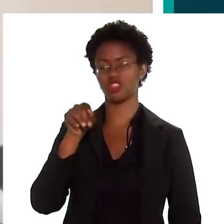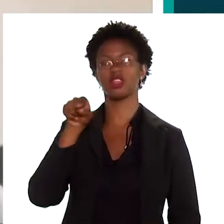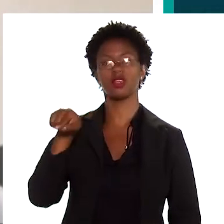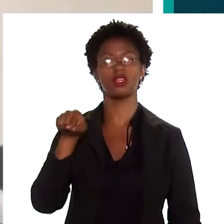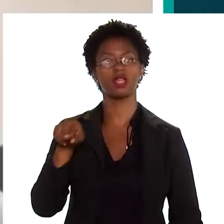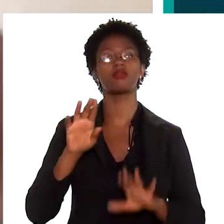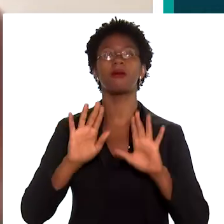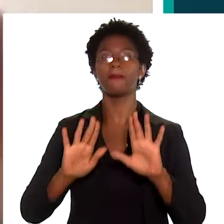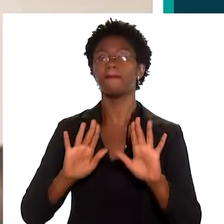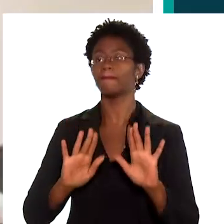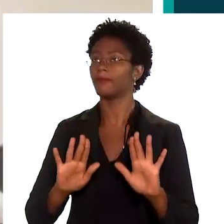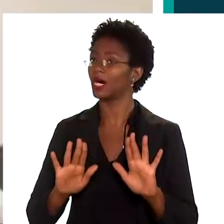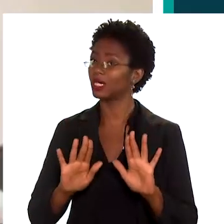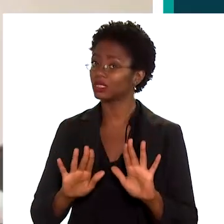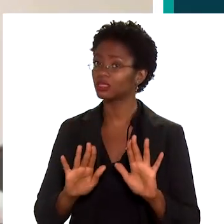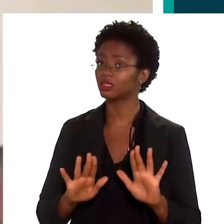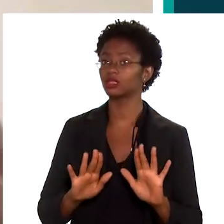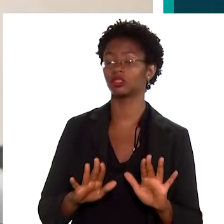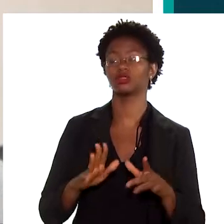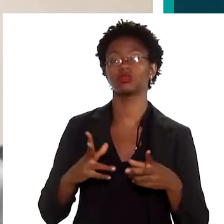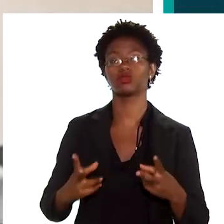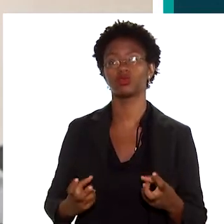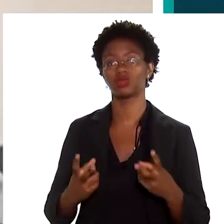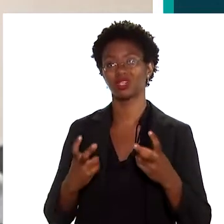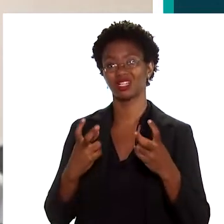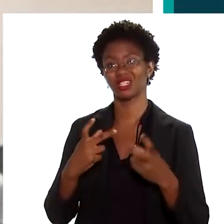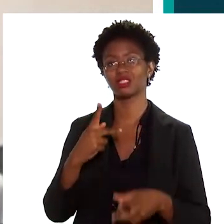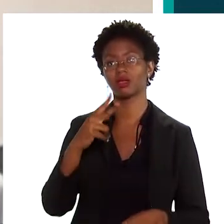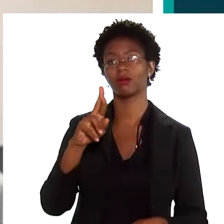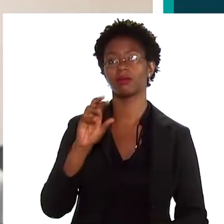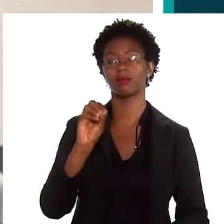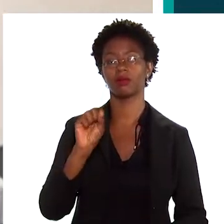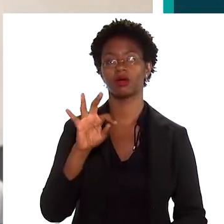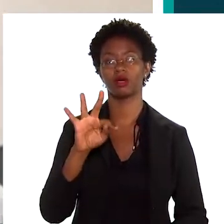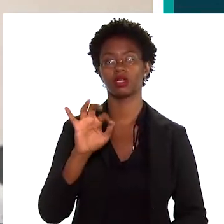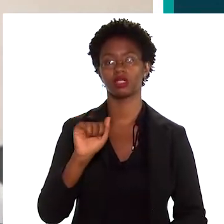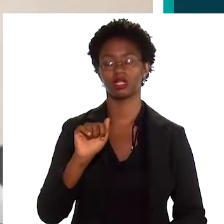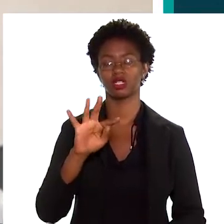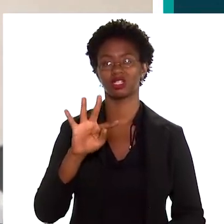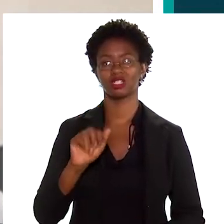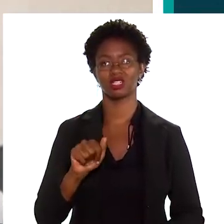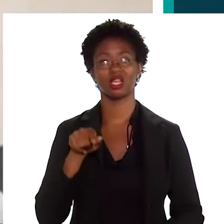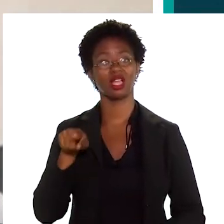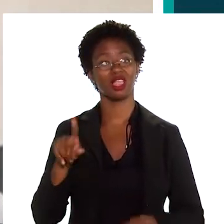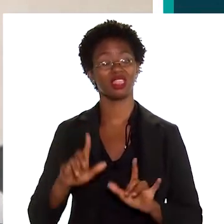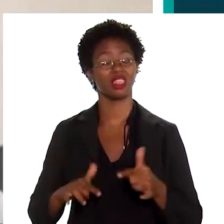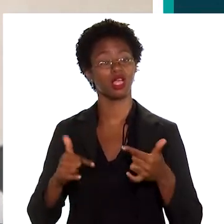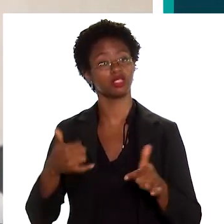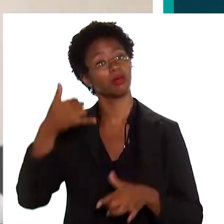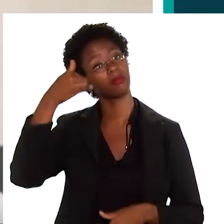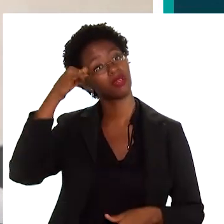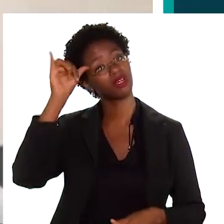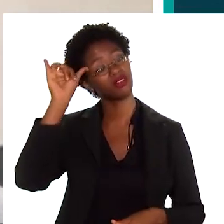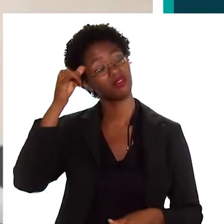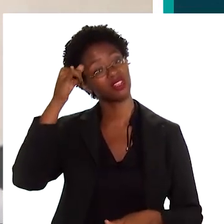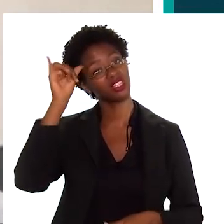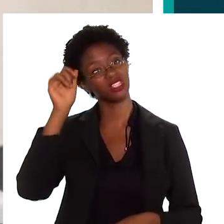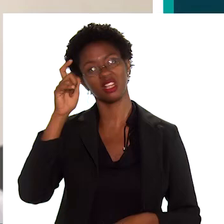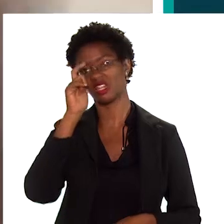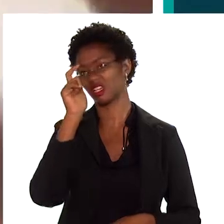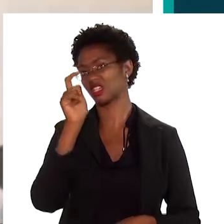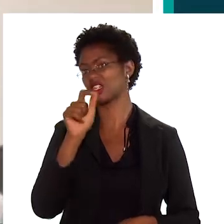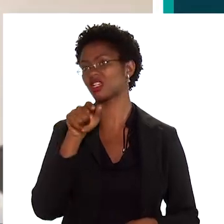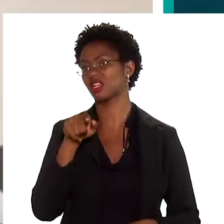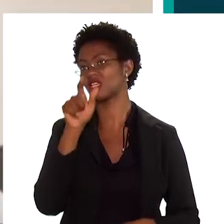direta. Entretanto, para o câncer de próstata, as medidas do ponto de vista preventivo, elas